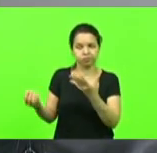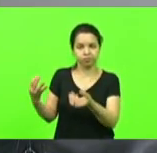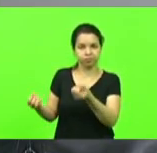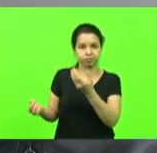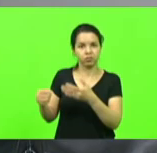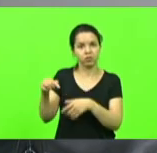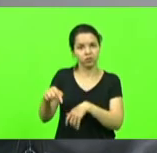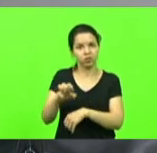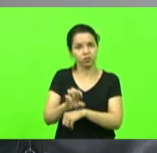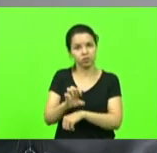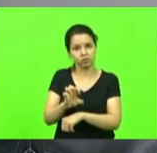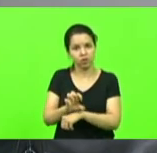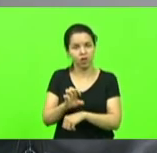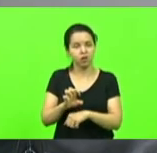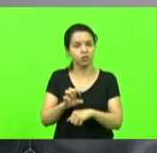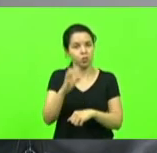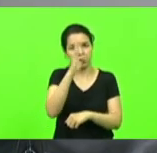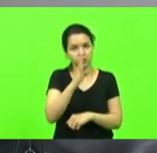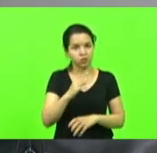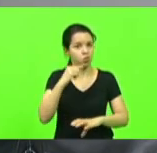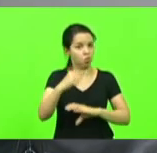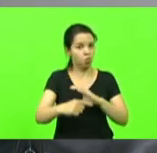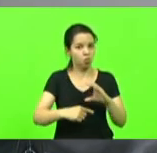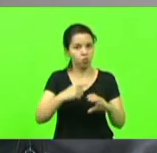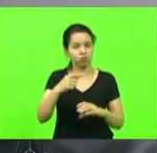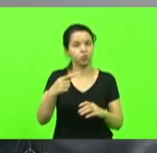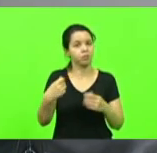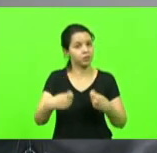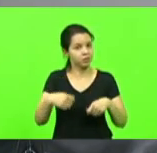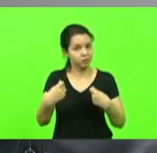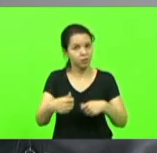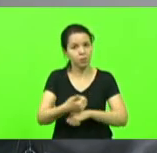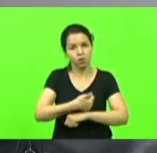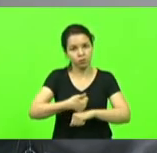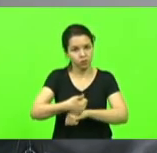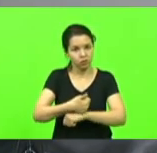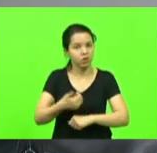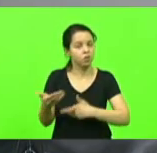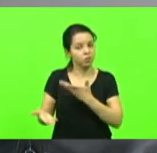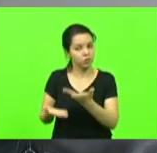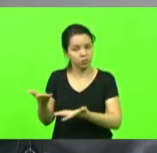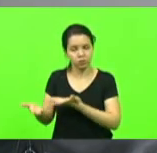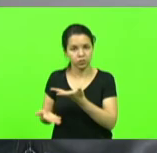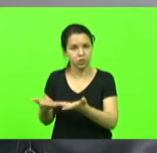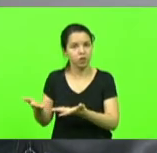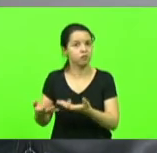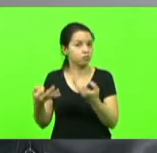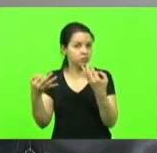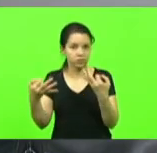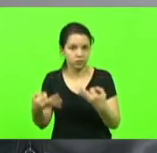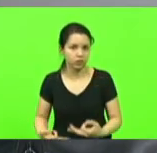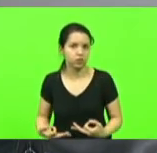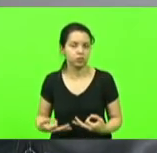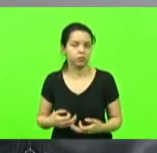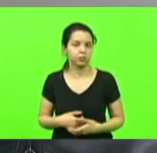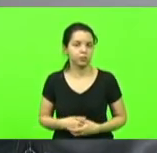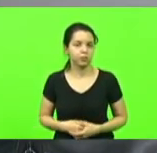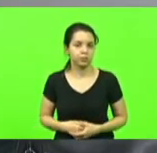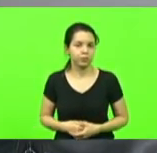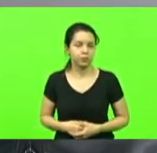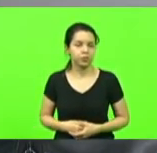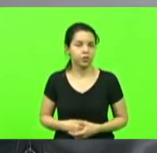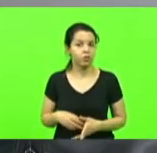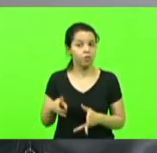no Brasil, no mundo, e precisa a gente para tratar. E tratar adequadamente. Então, eu vejo